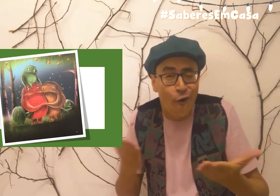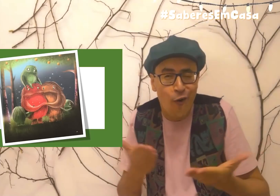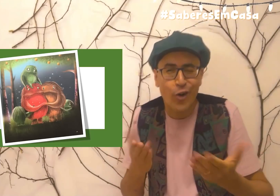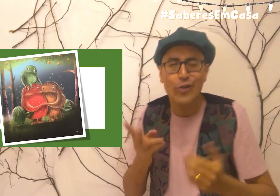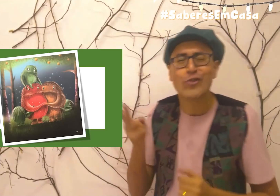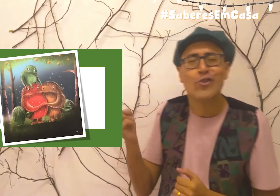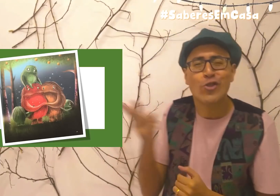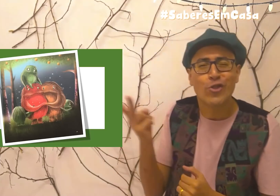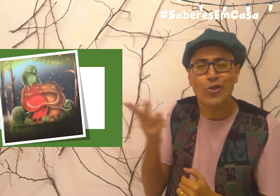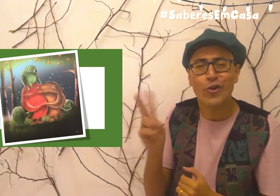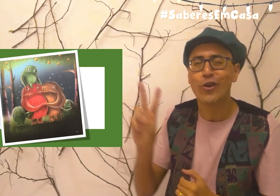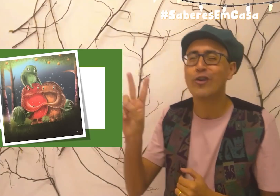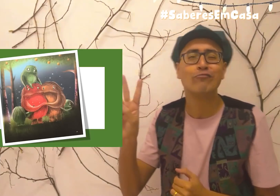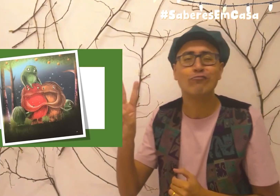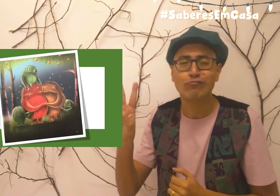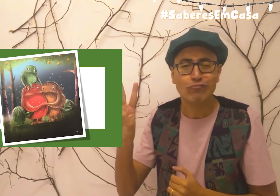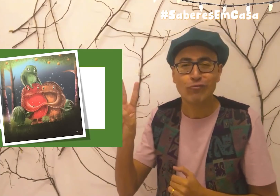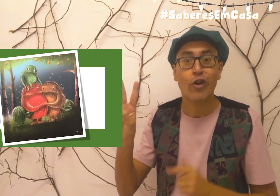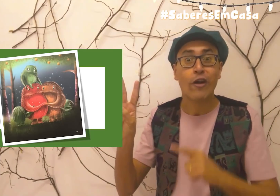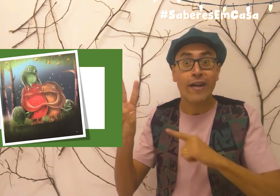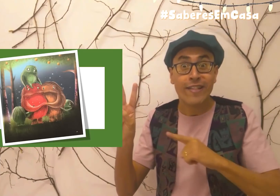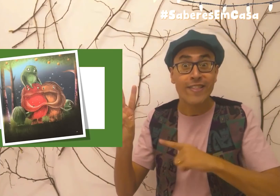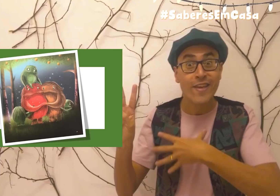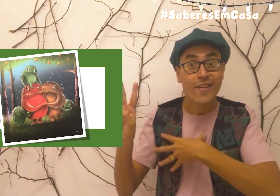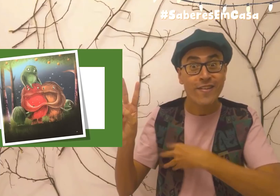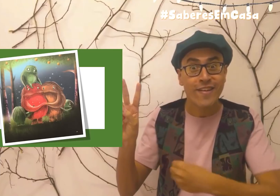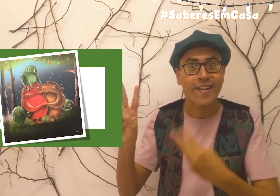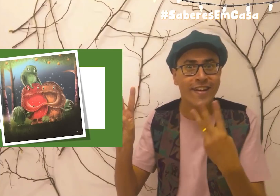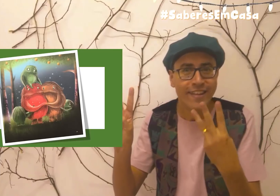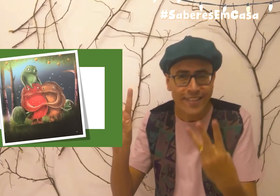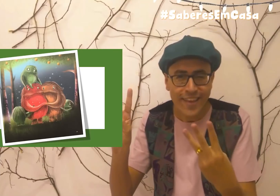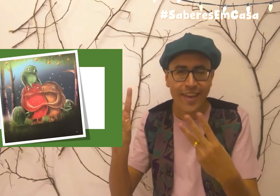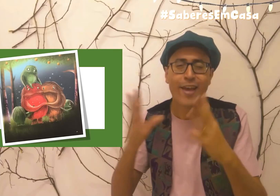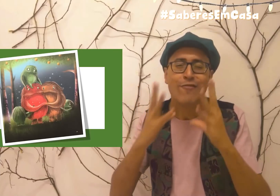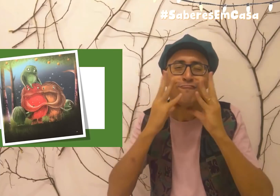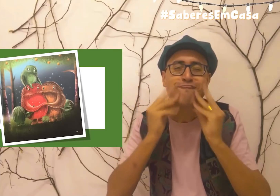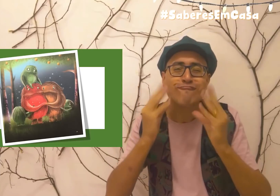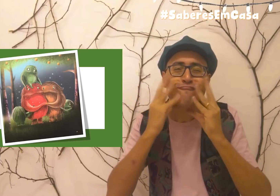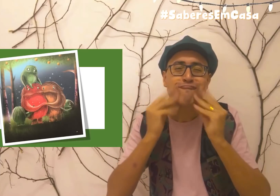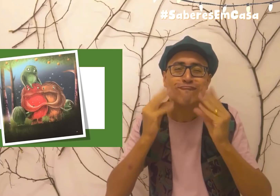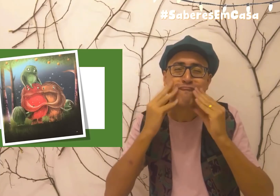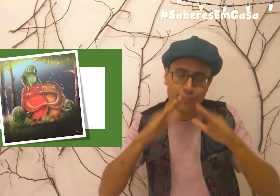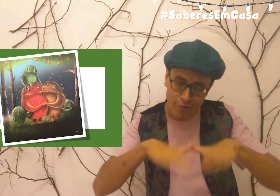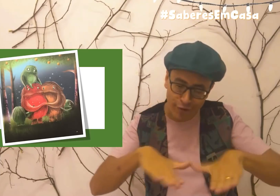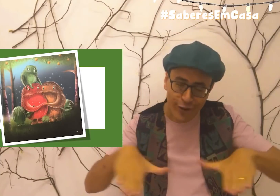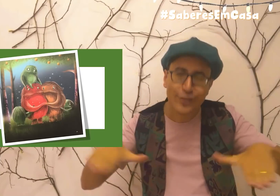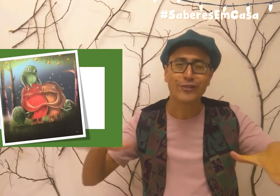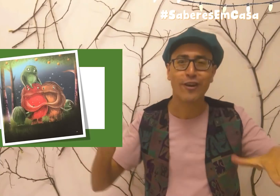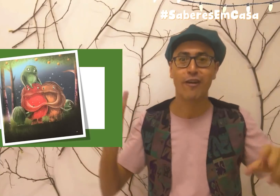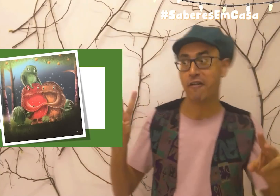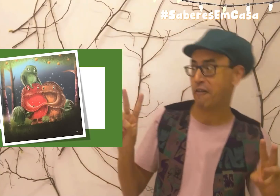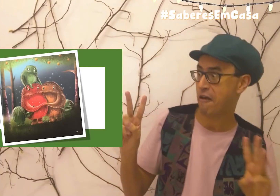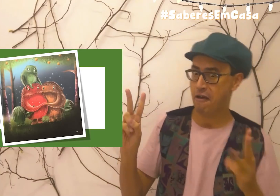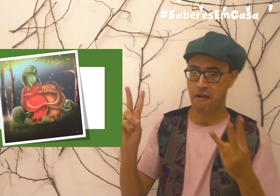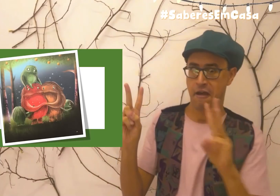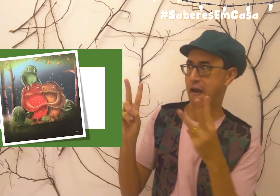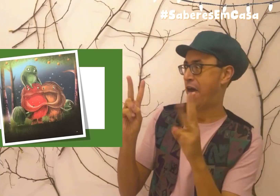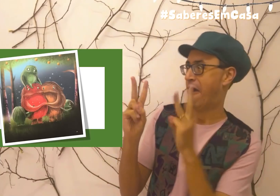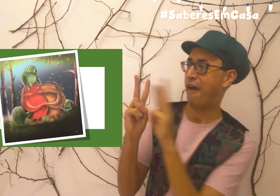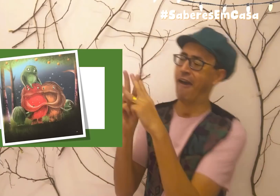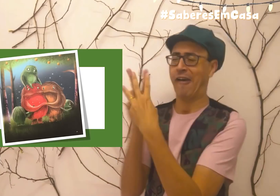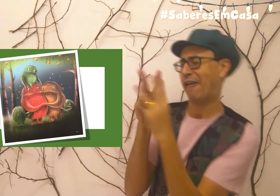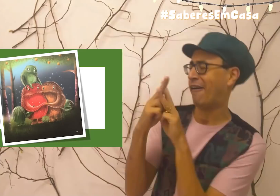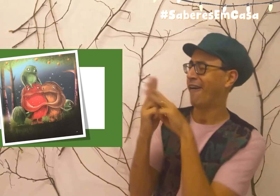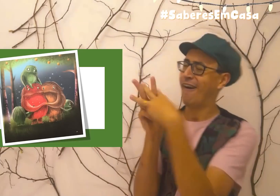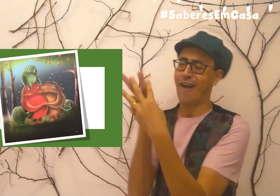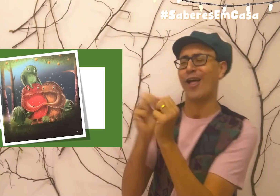Hoje, os dois vivem cercados por medonhos.